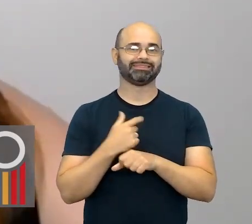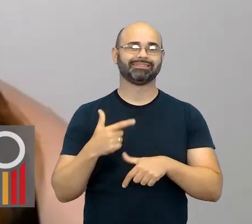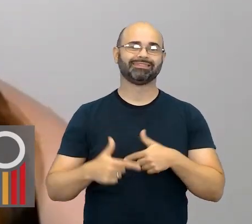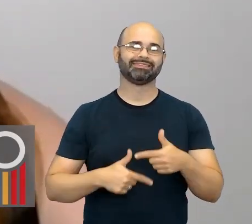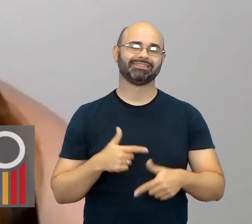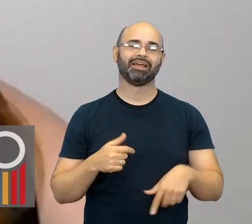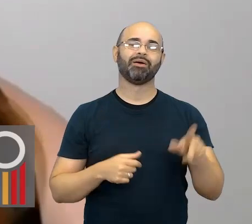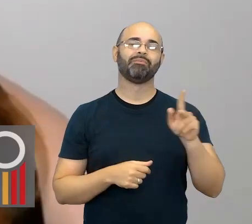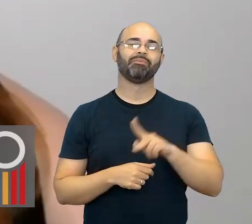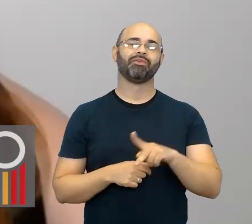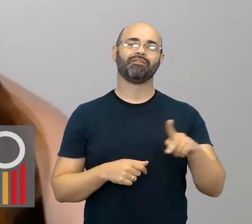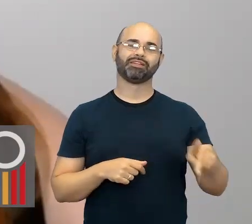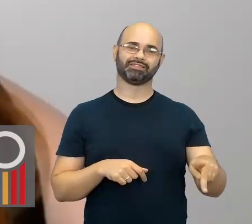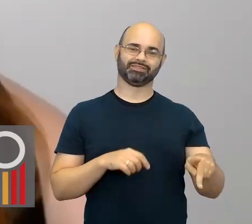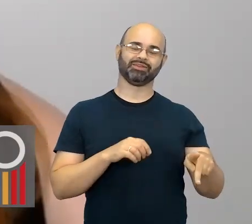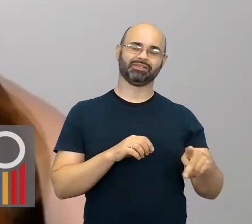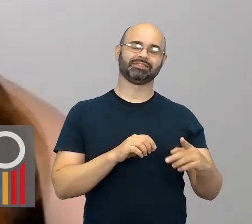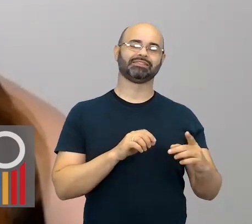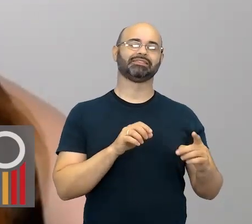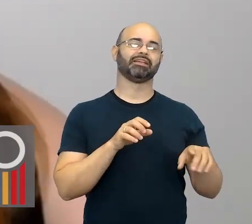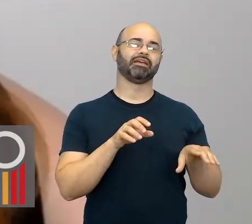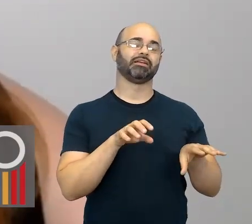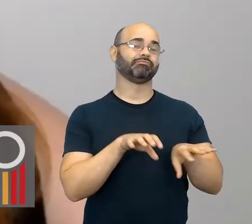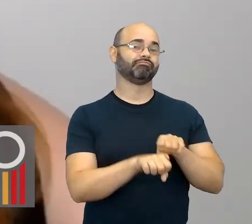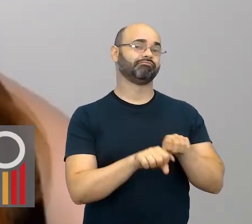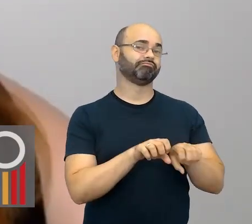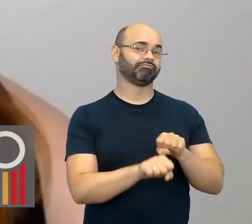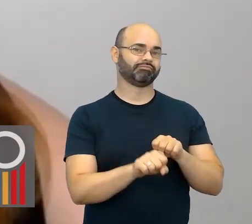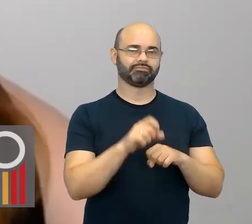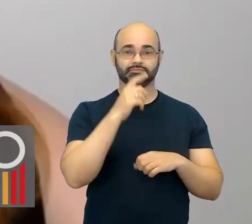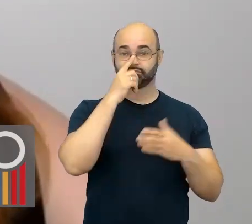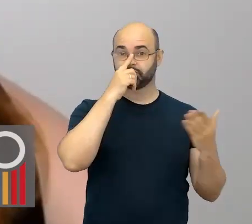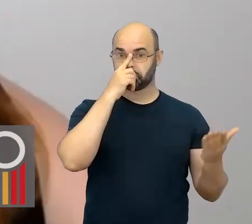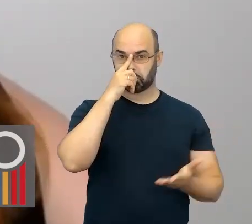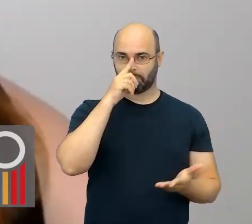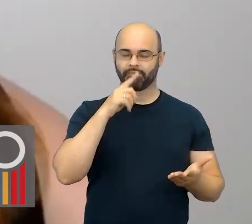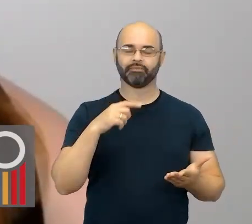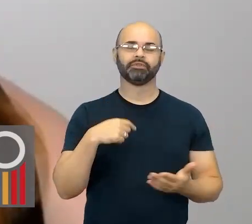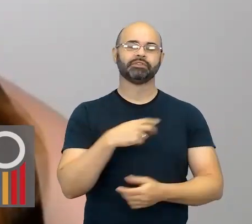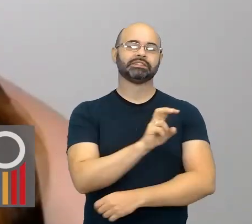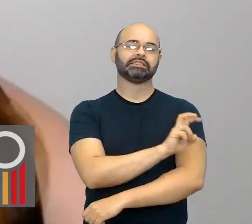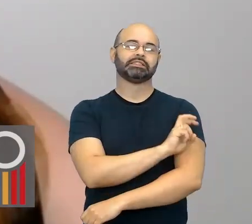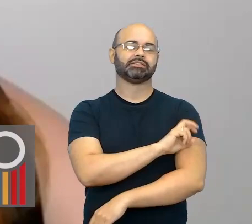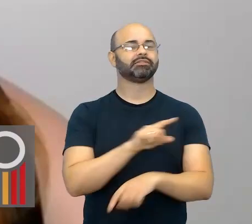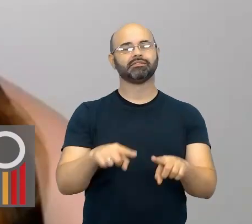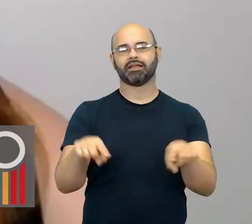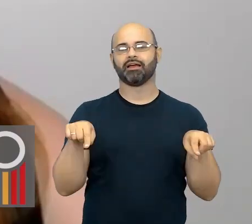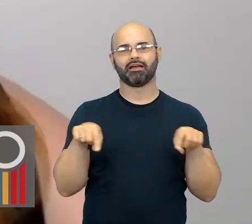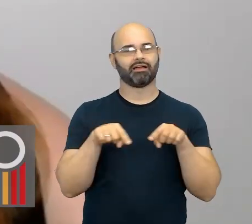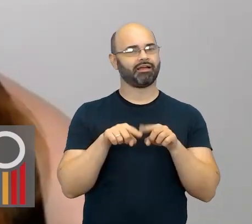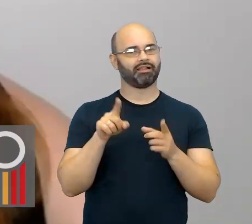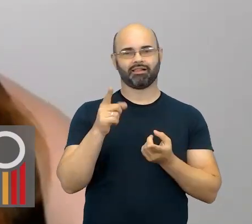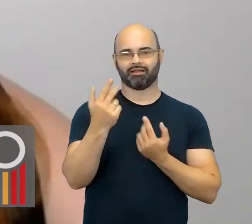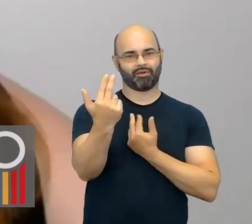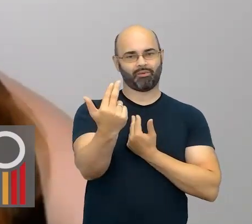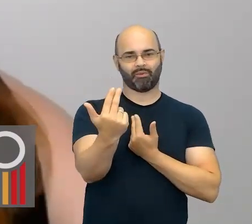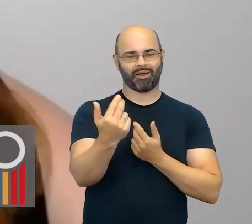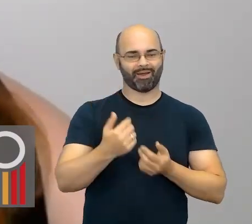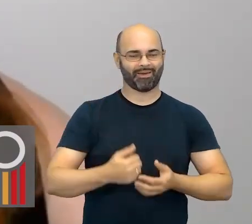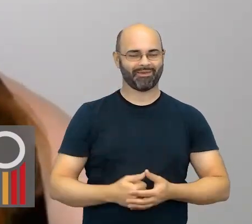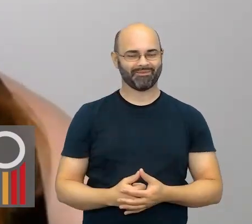de professores, mas agora eu estou em sala com o 5º ano, assim como vocês, né? Não